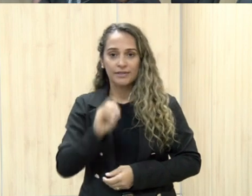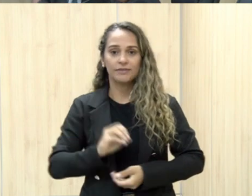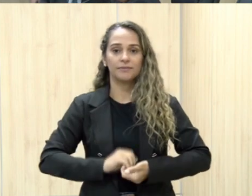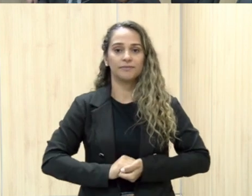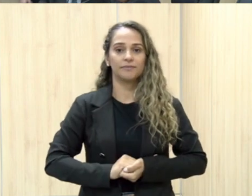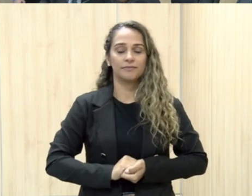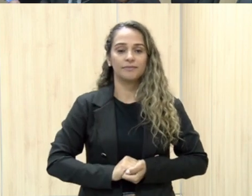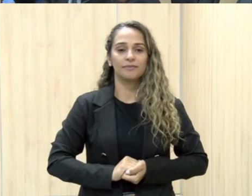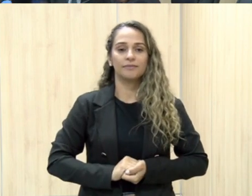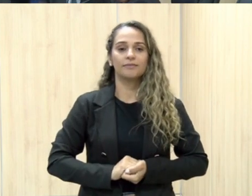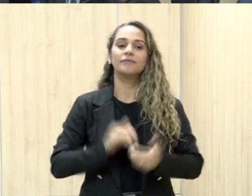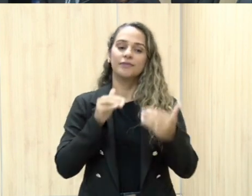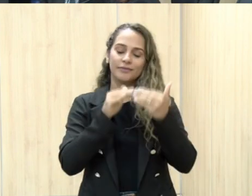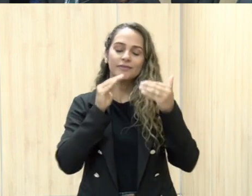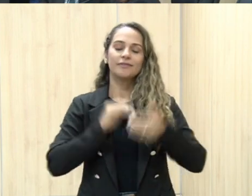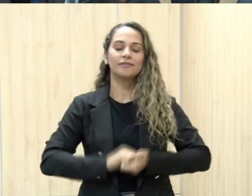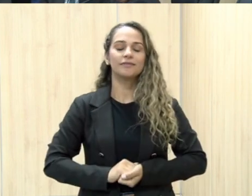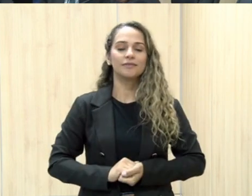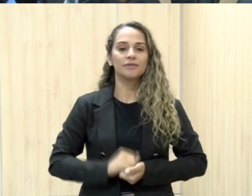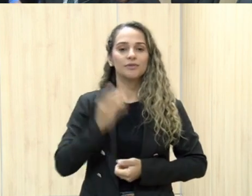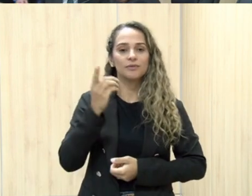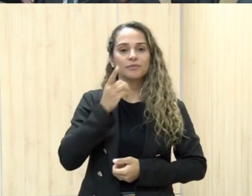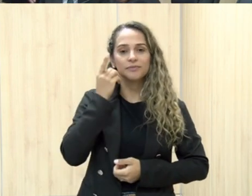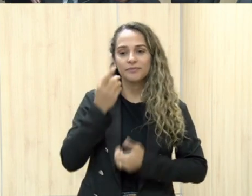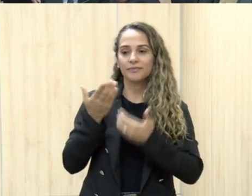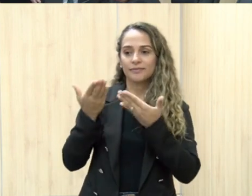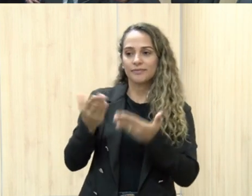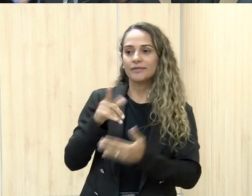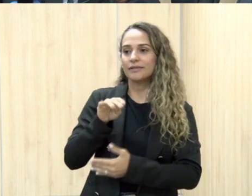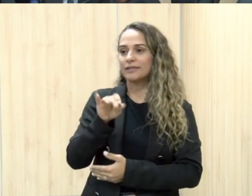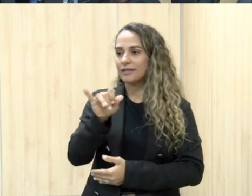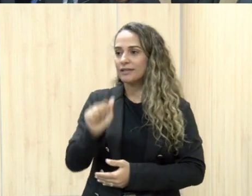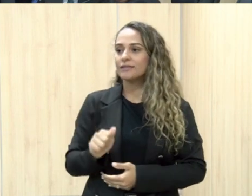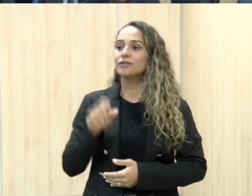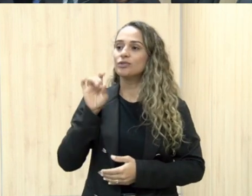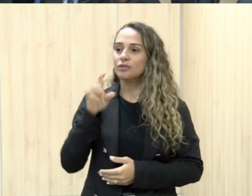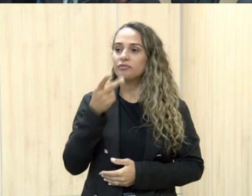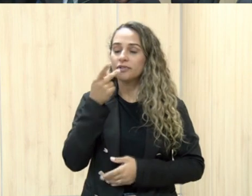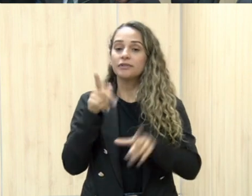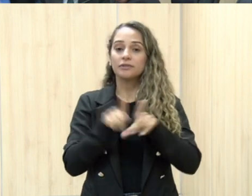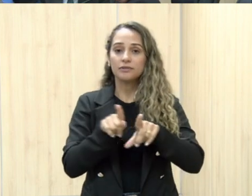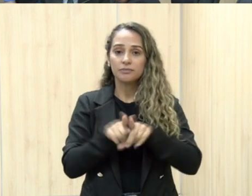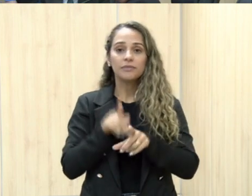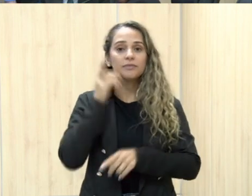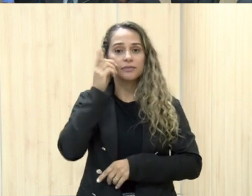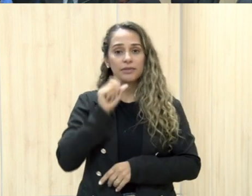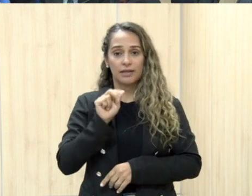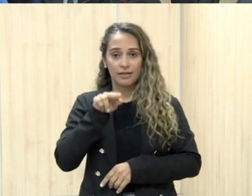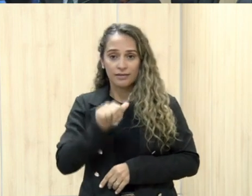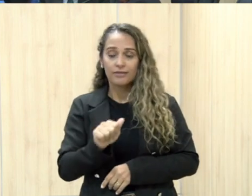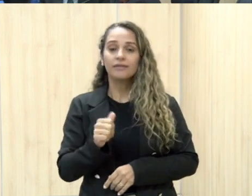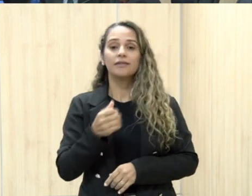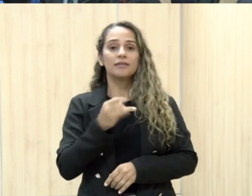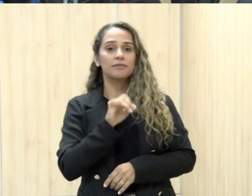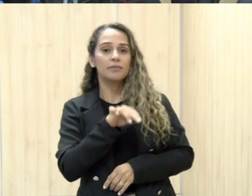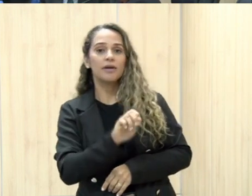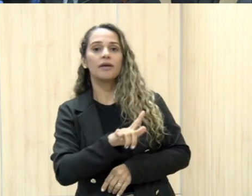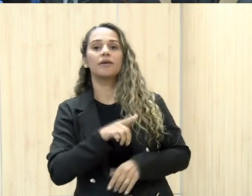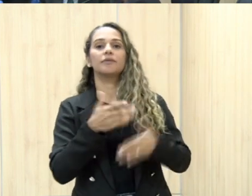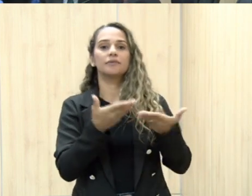Góes favorável como voto deputada Thaíssa é só complementando um deputado Alan Deputado Ismael